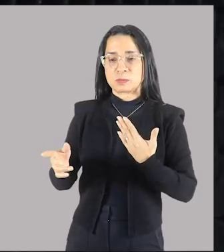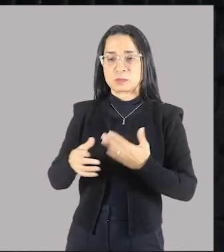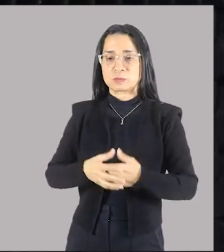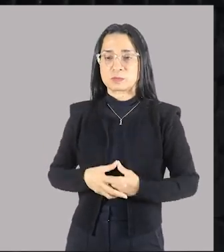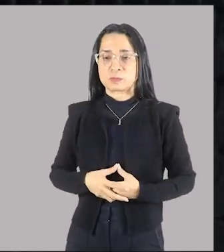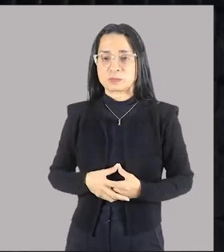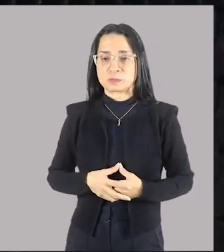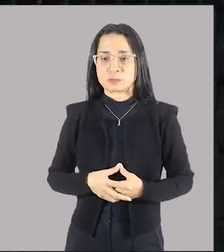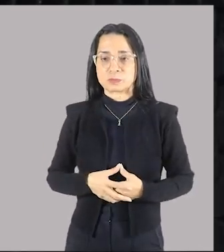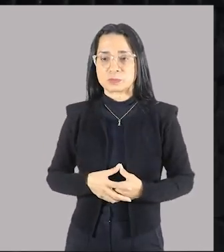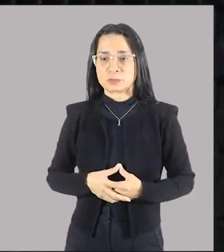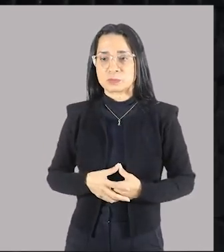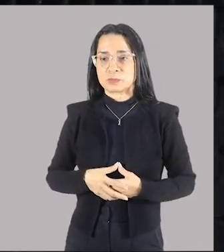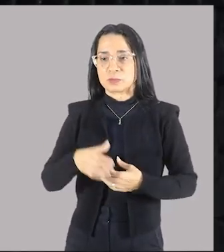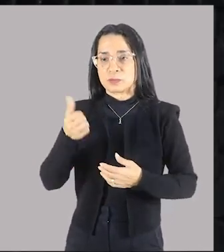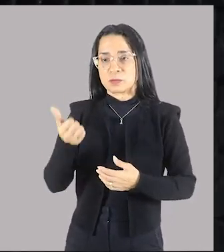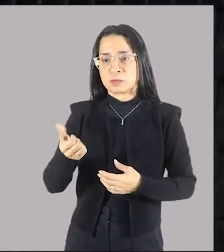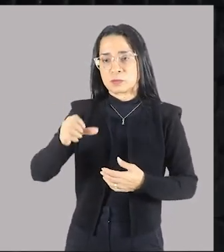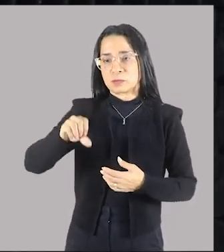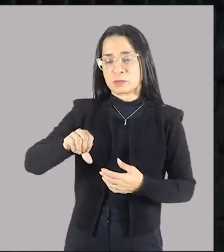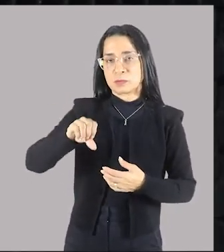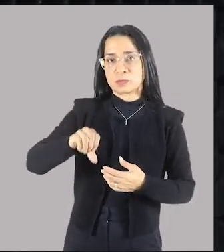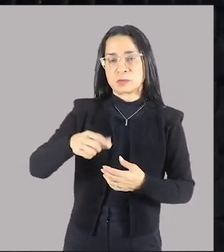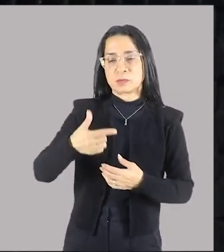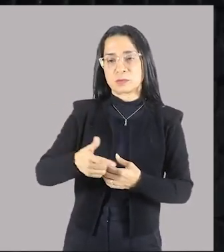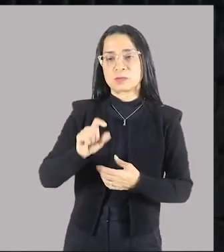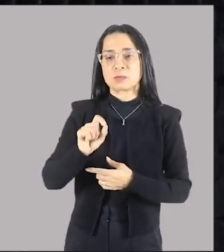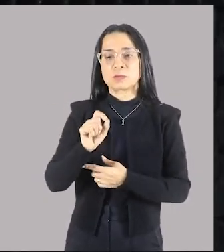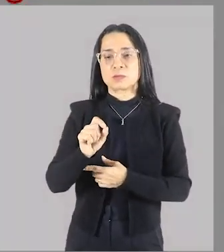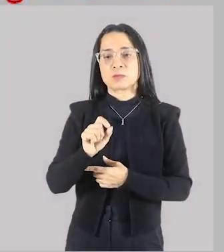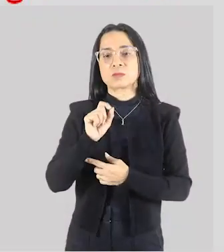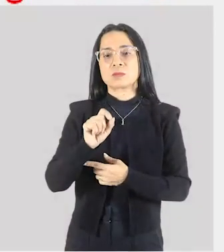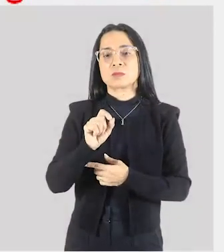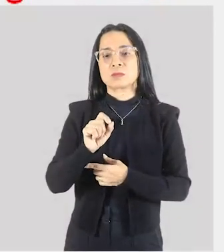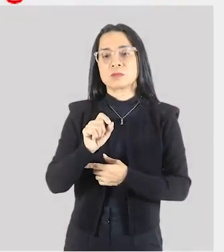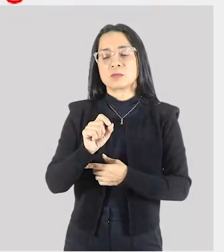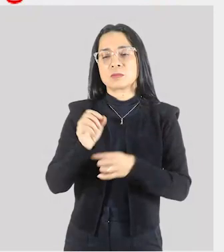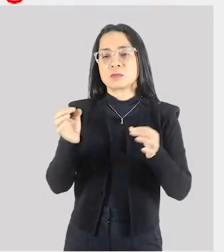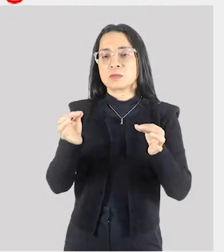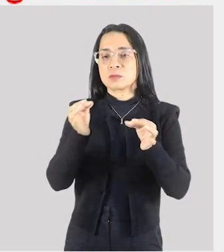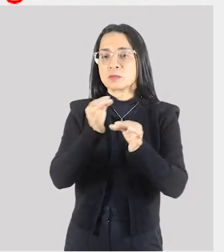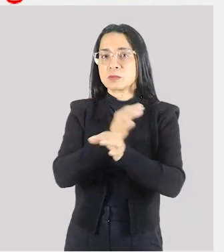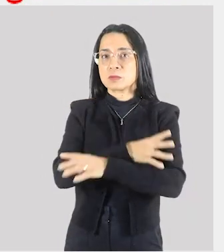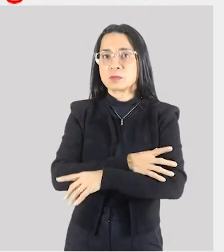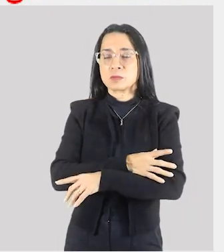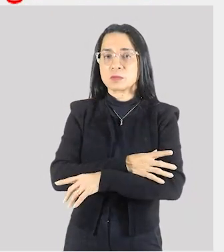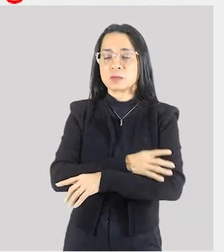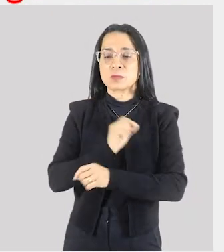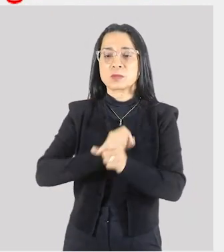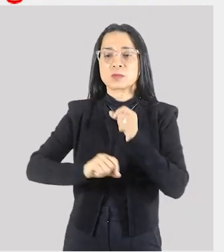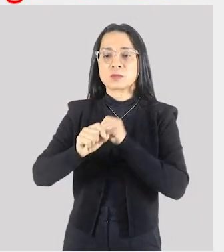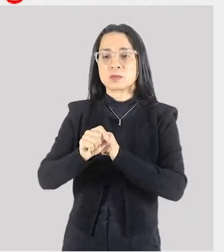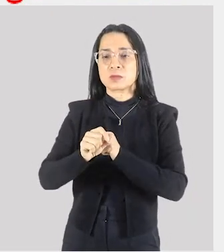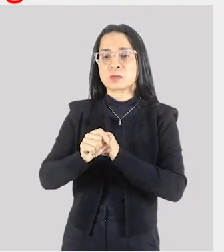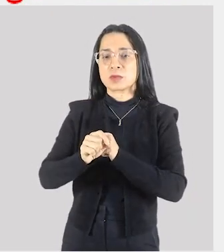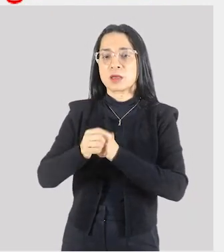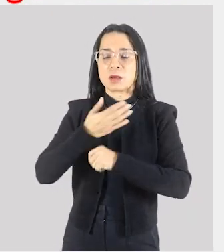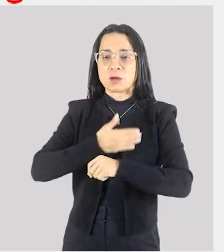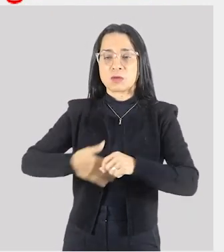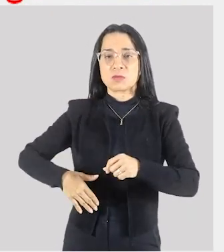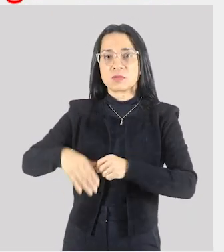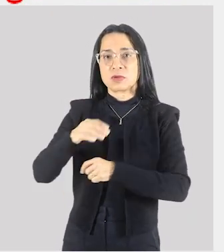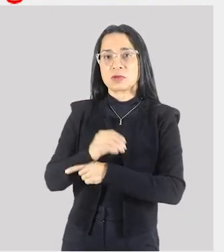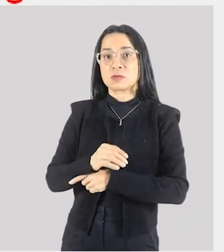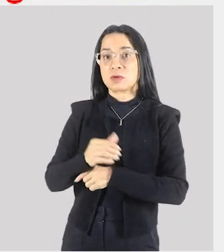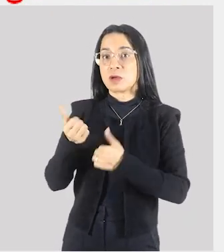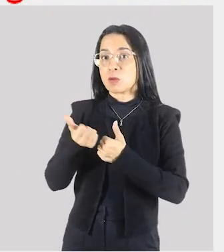92, e com isso quem vai terminar o mandato dele é o seu vice, Itamar Franco. Itamar Franco, que assume ali em